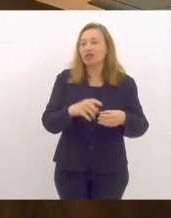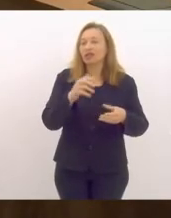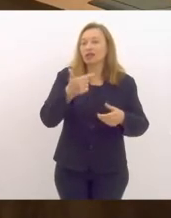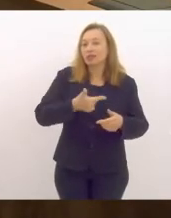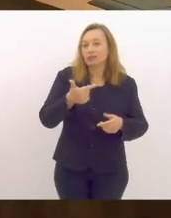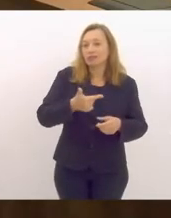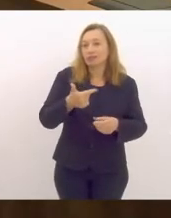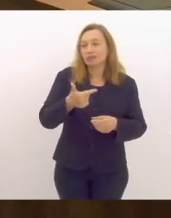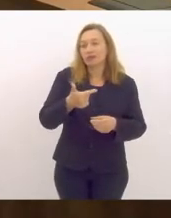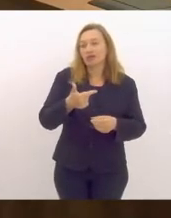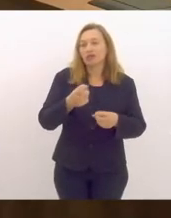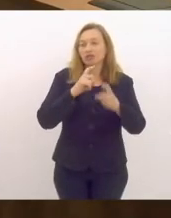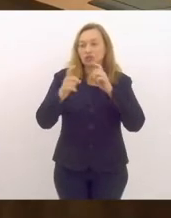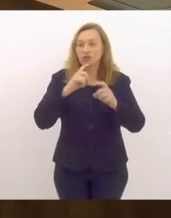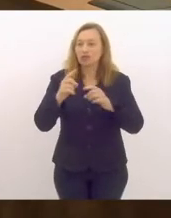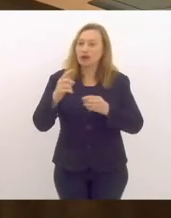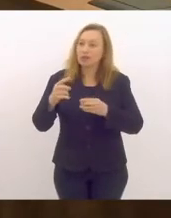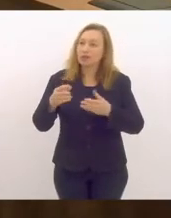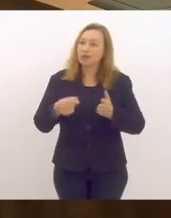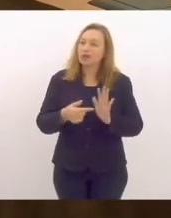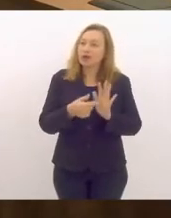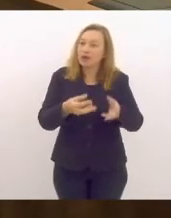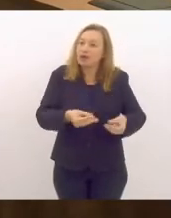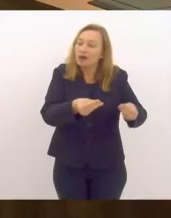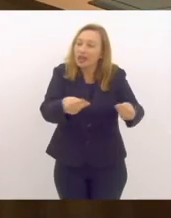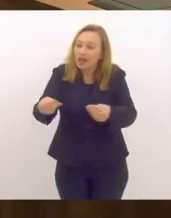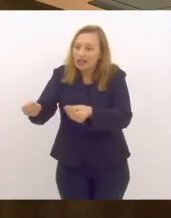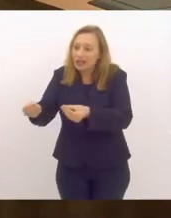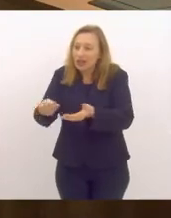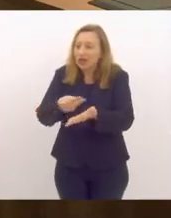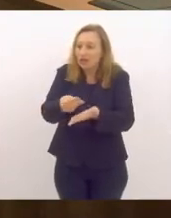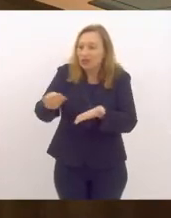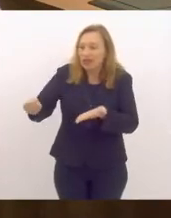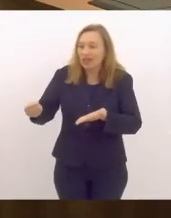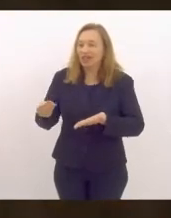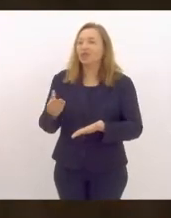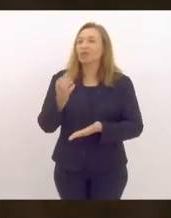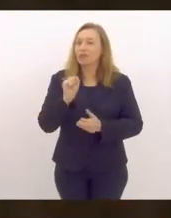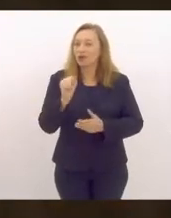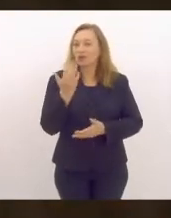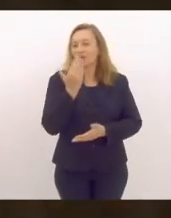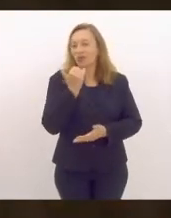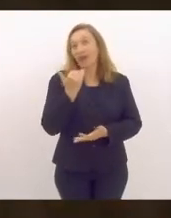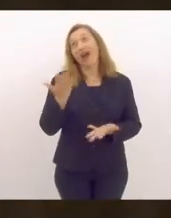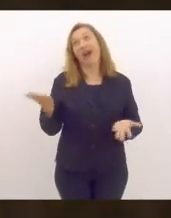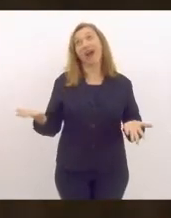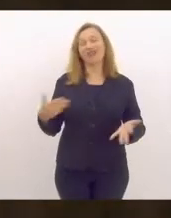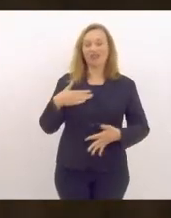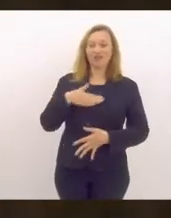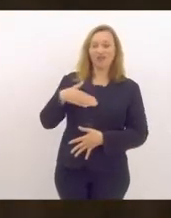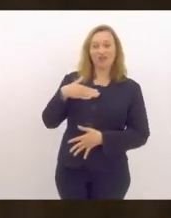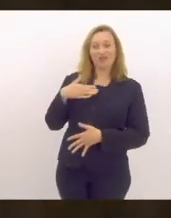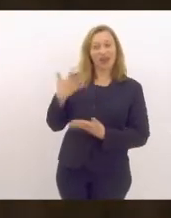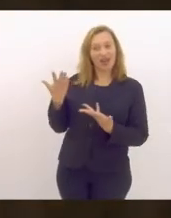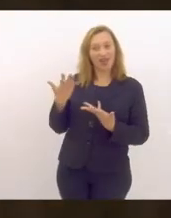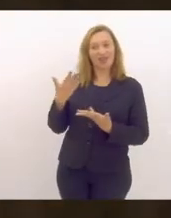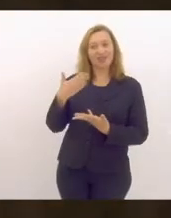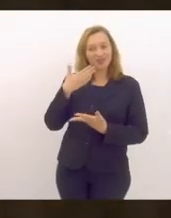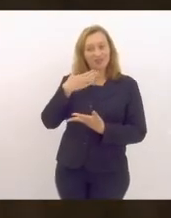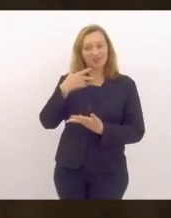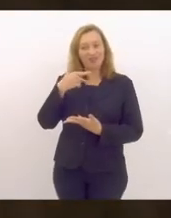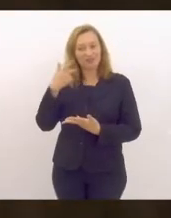vai trazer os quitutes para que todos possam saborear. Opa, a conversa já melhorou. Senhor